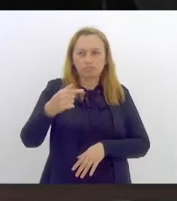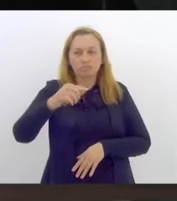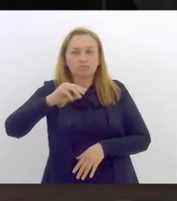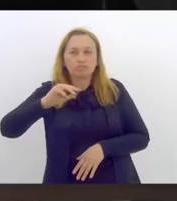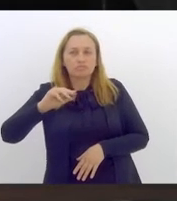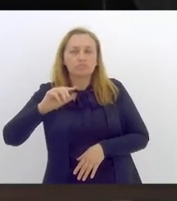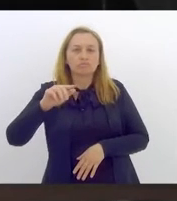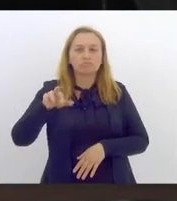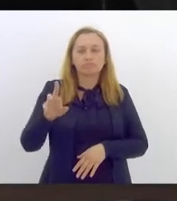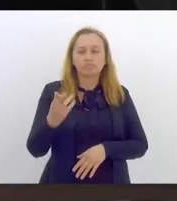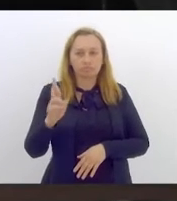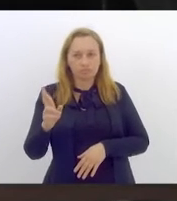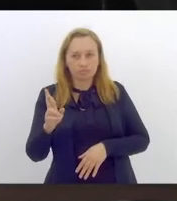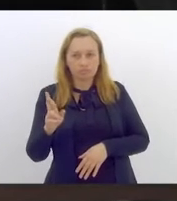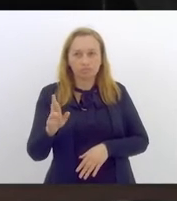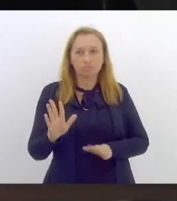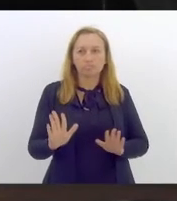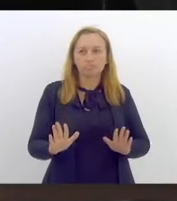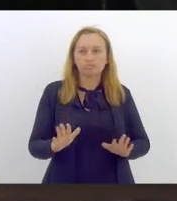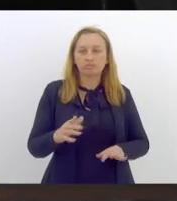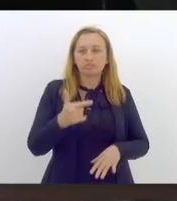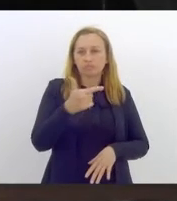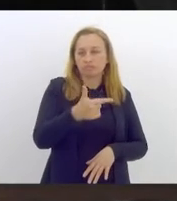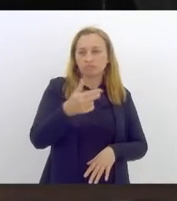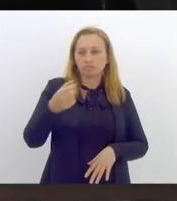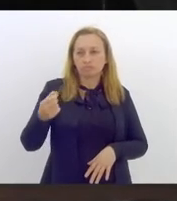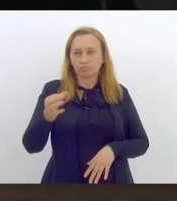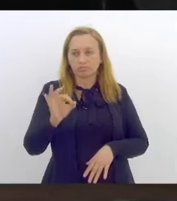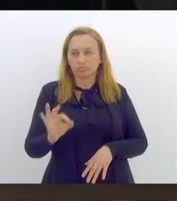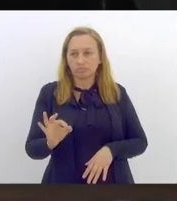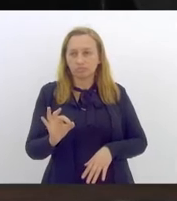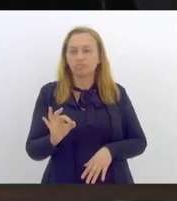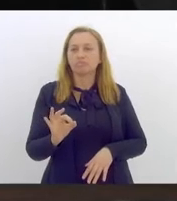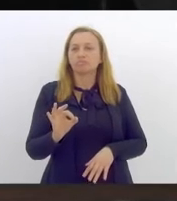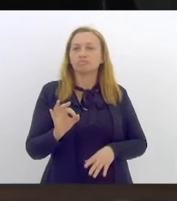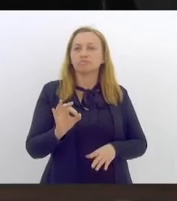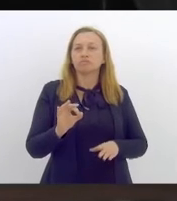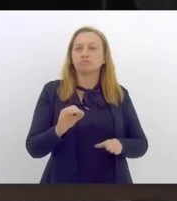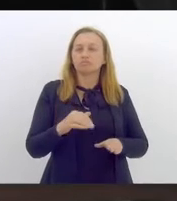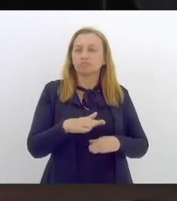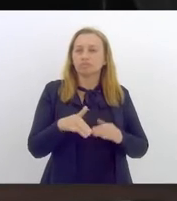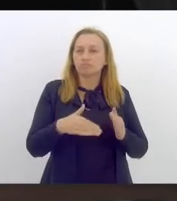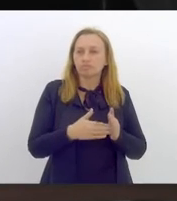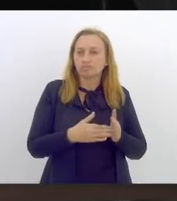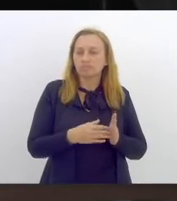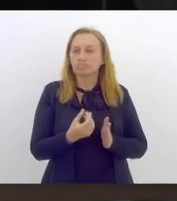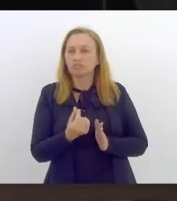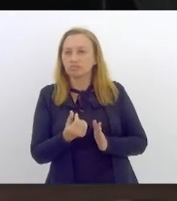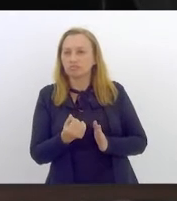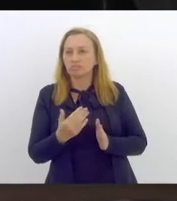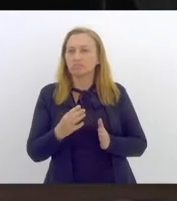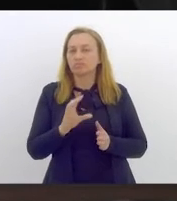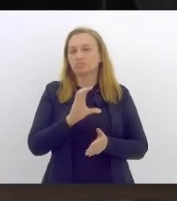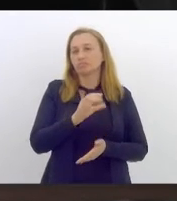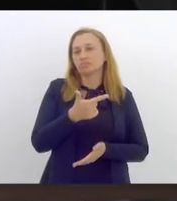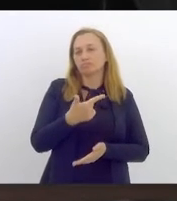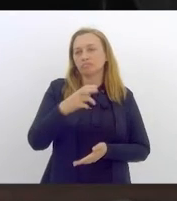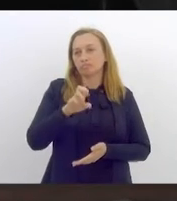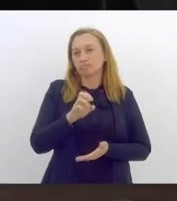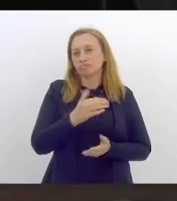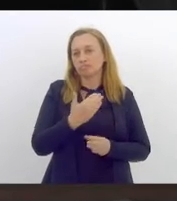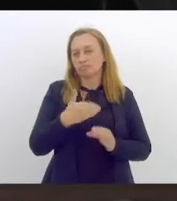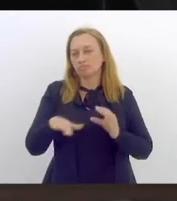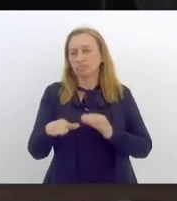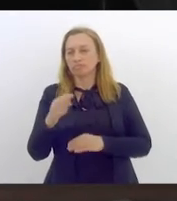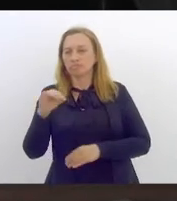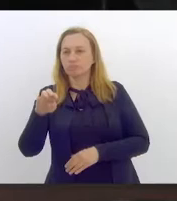bilhões, 122 bilhões na receita bruta, 25 bilhões direcionados ao Fundeb e